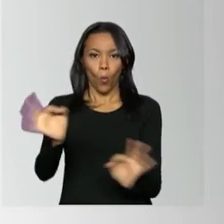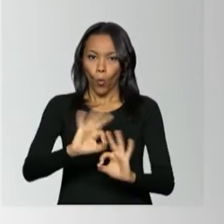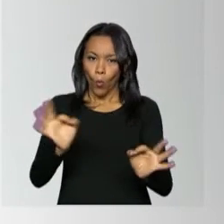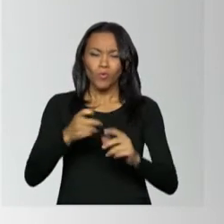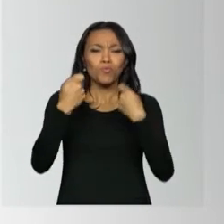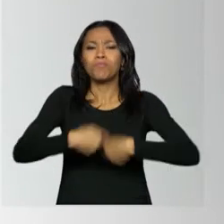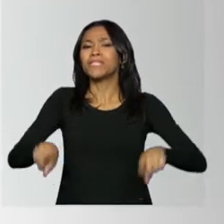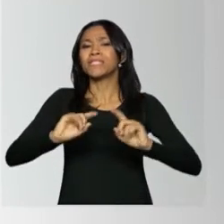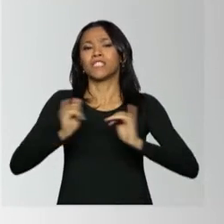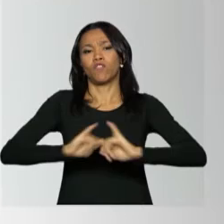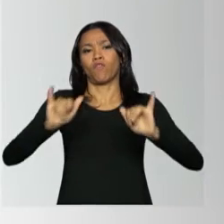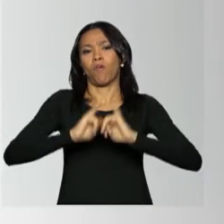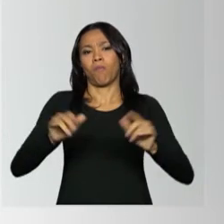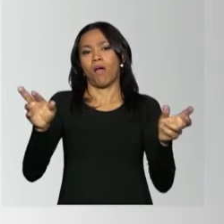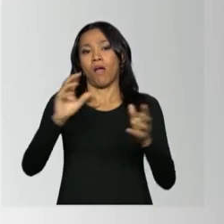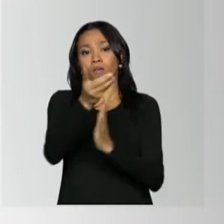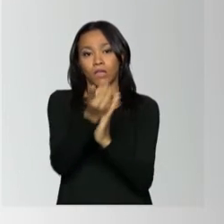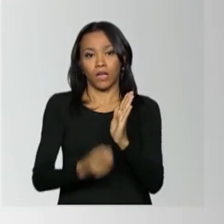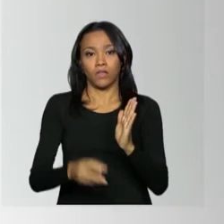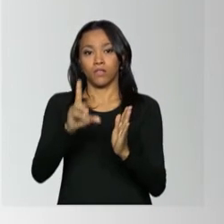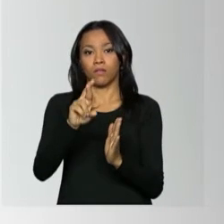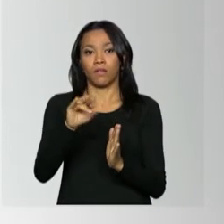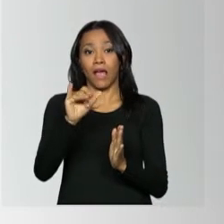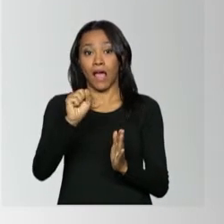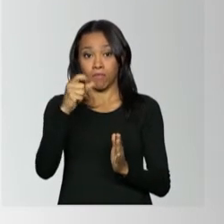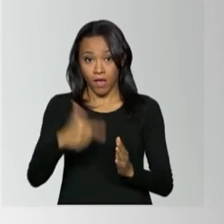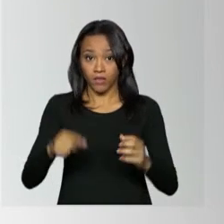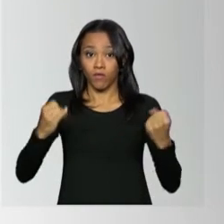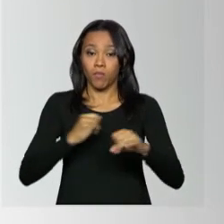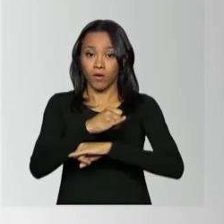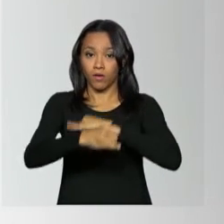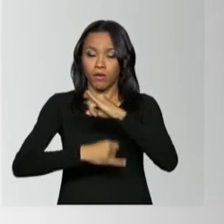informar a RAIS. Saiba mais em